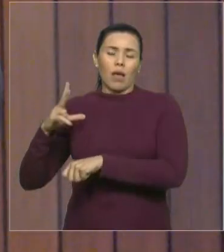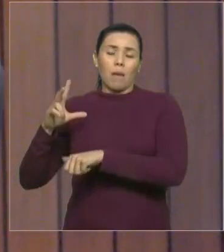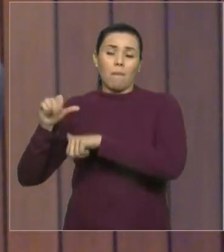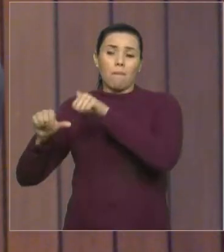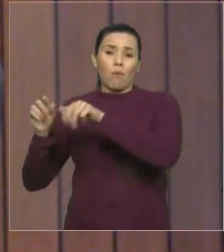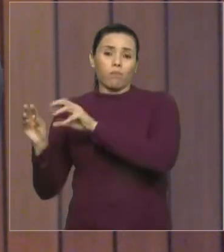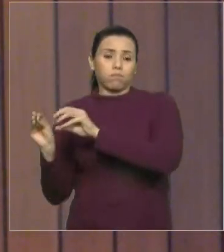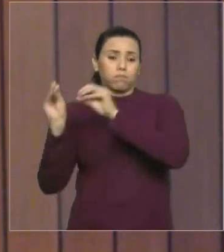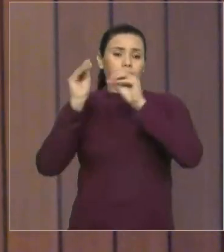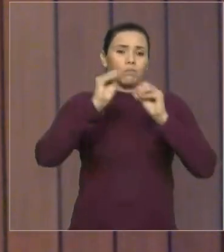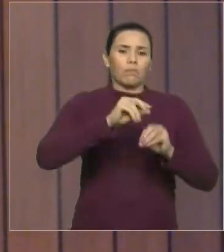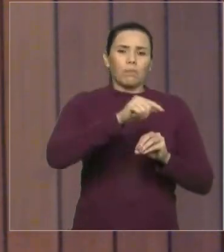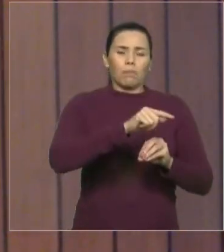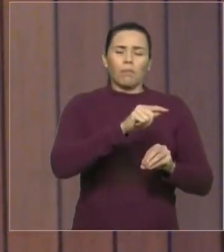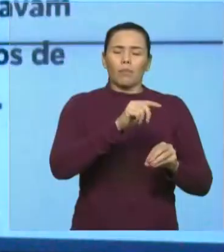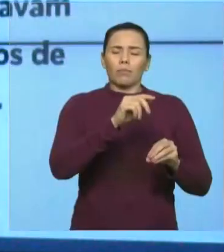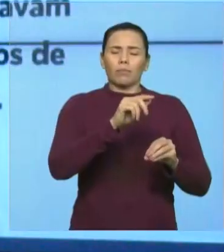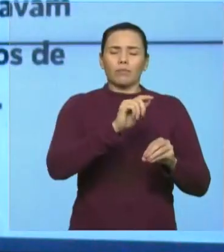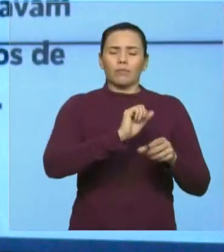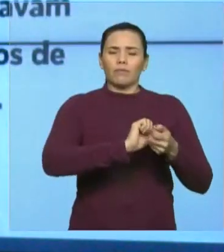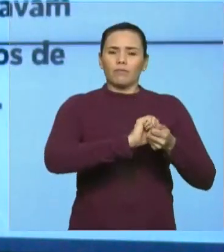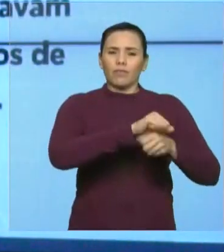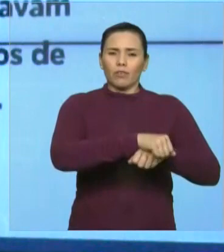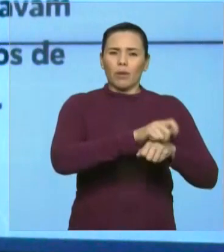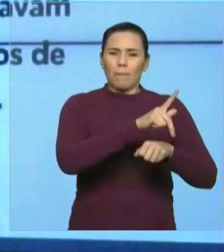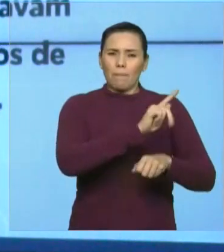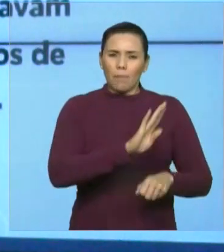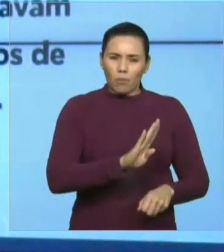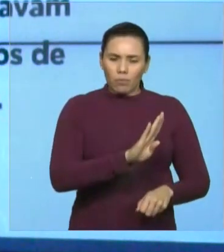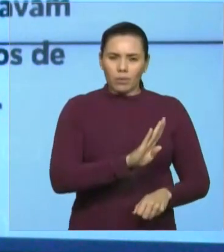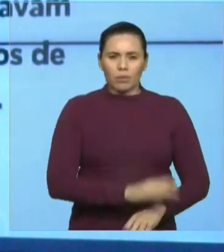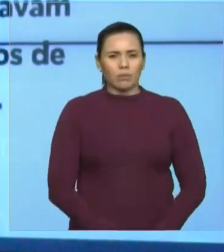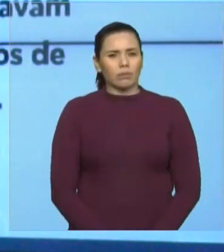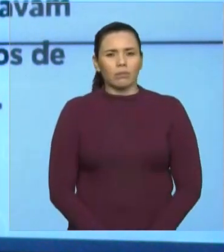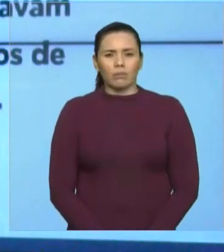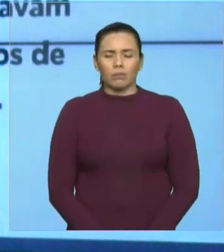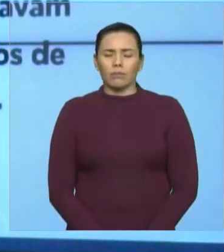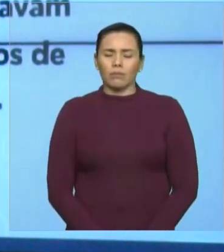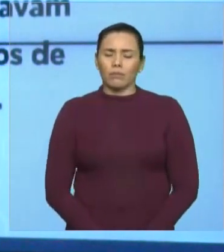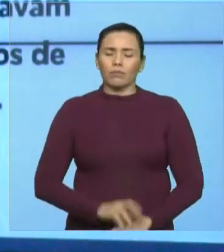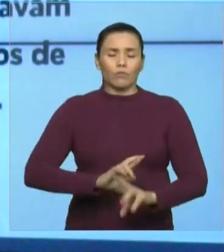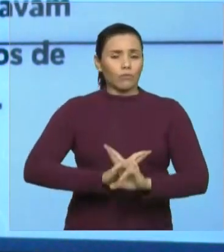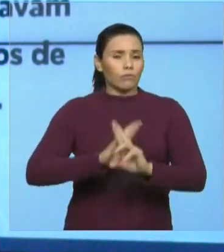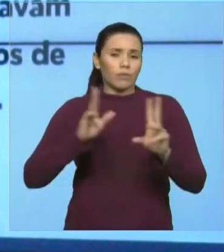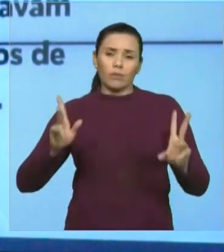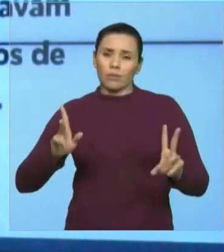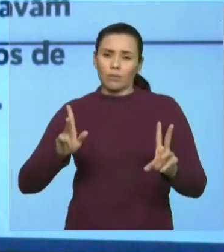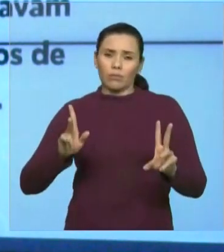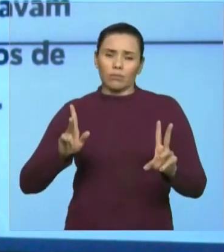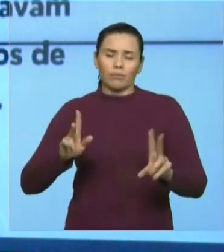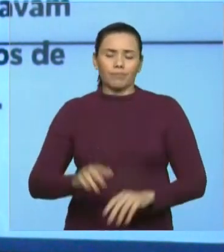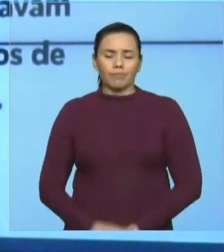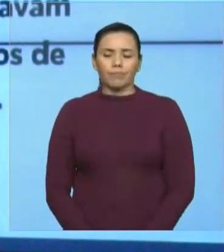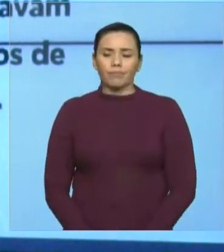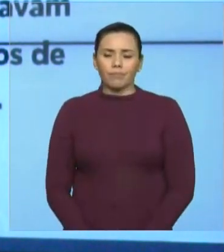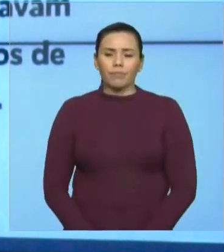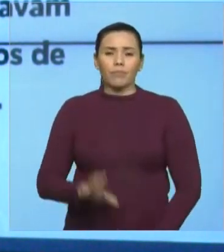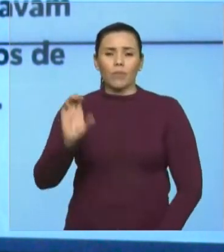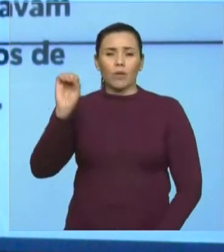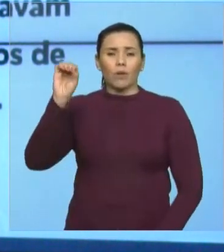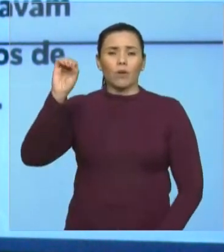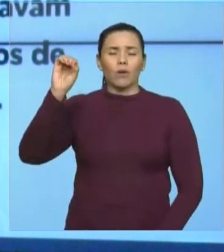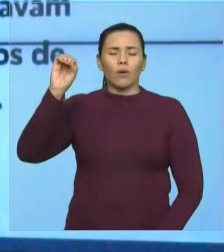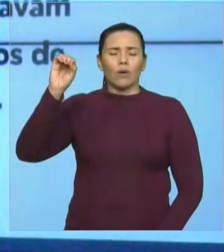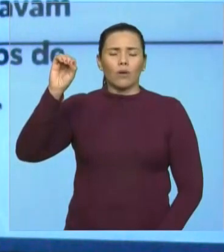liminares, depressão, família, necessidade. Então, são coisas que a gente questiona desde o começo, se